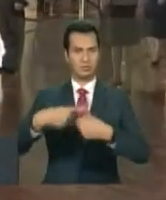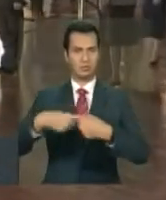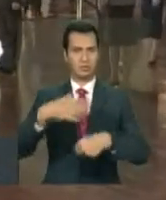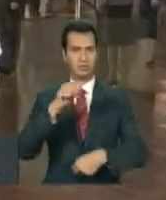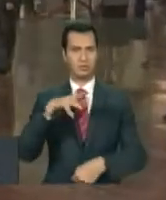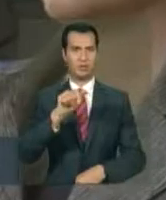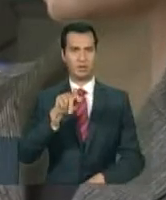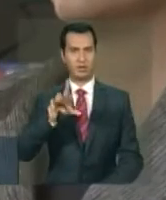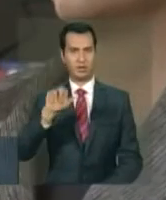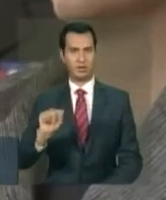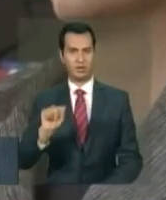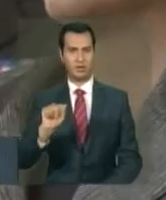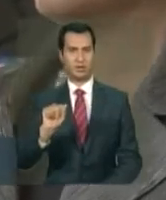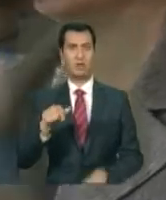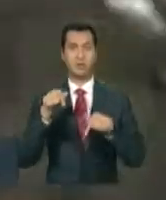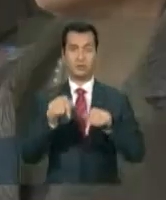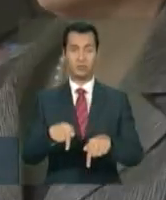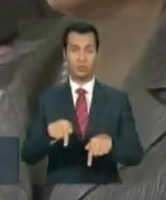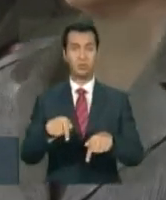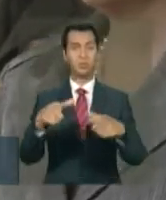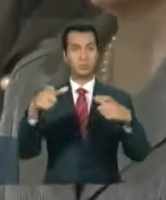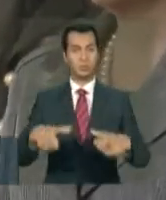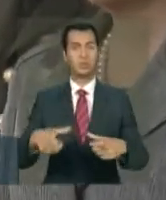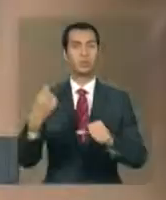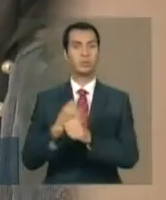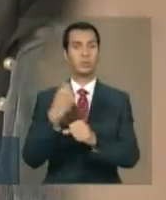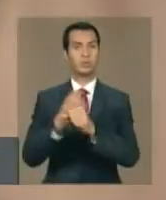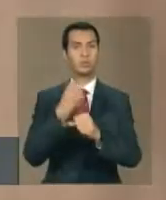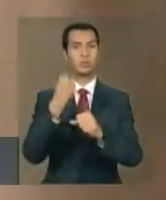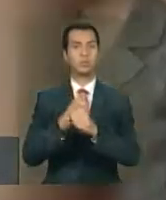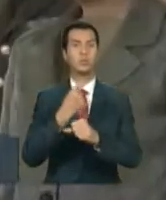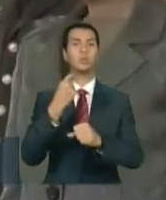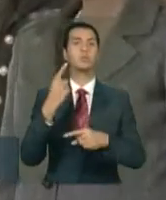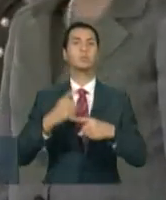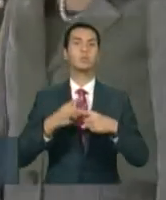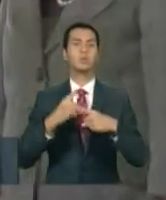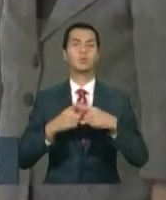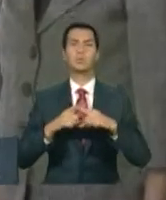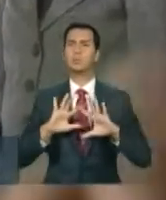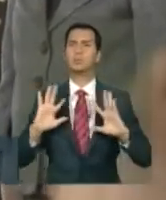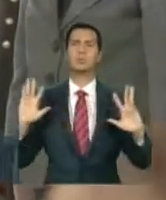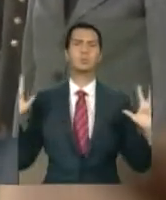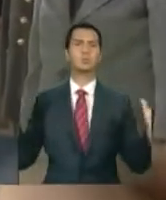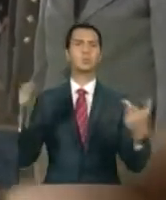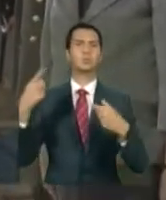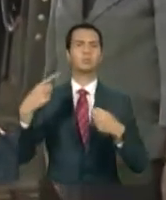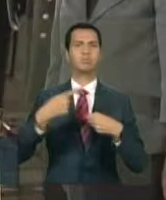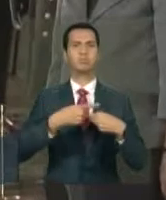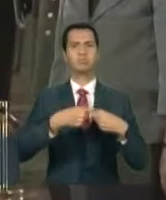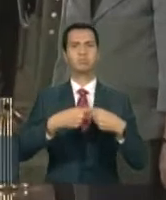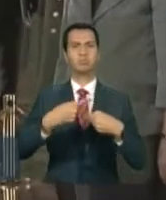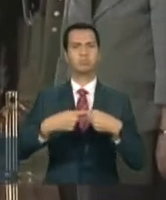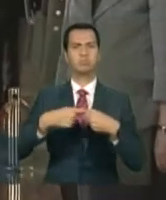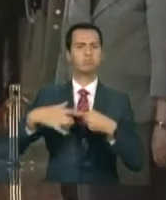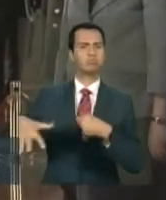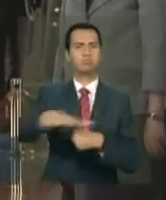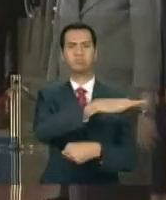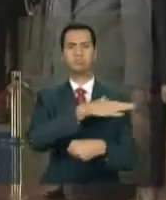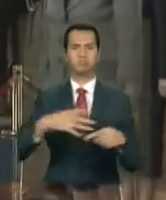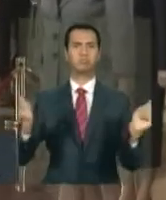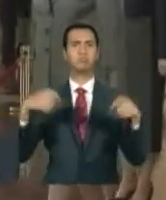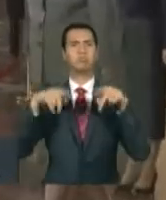construído nesse local exatamente para poder ser visto de todos os ângulos em que você